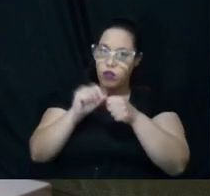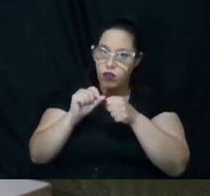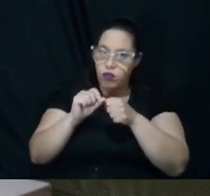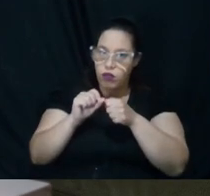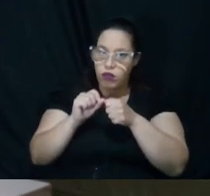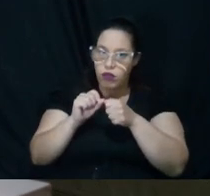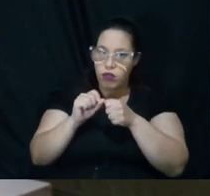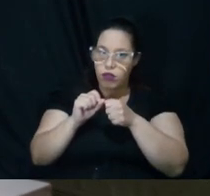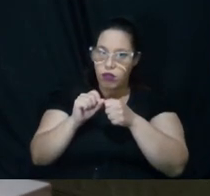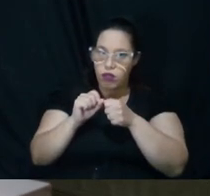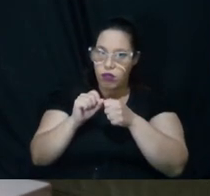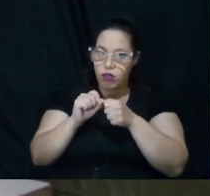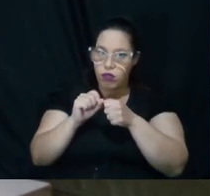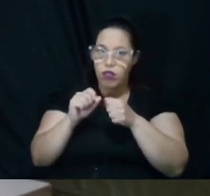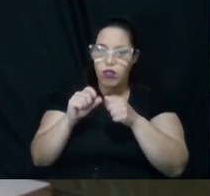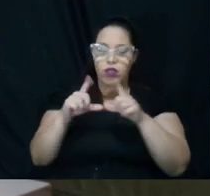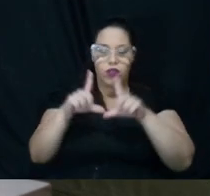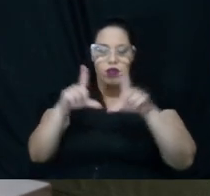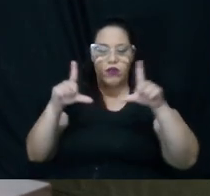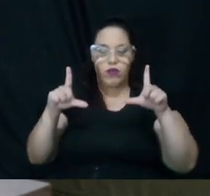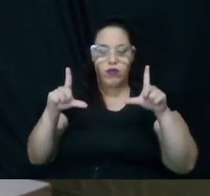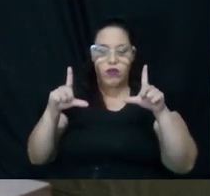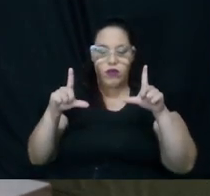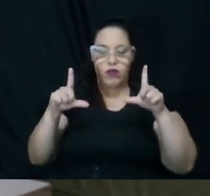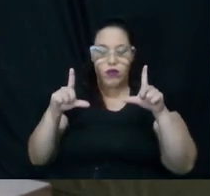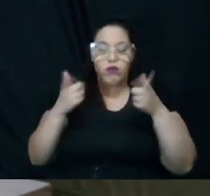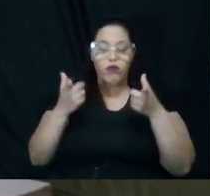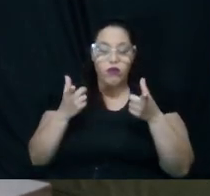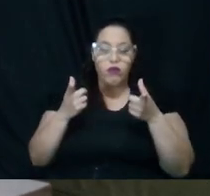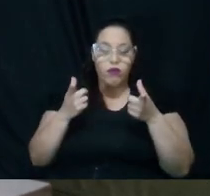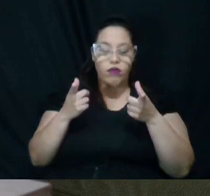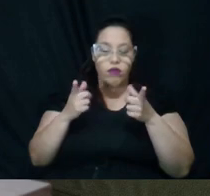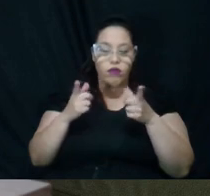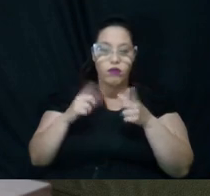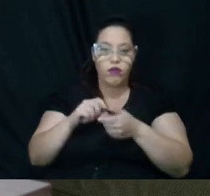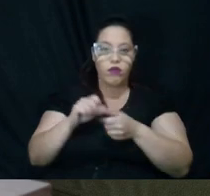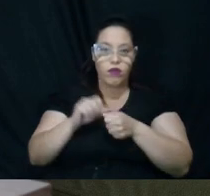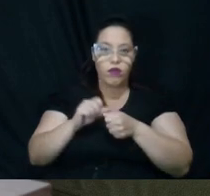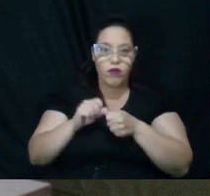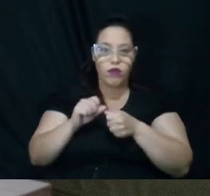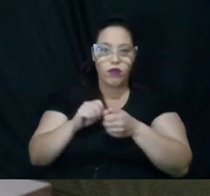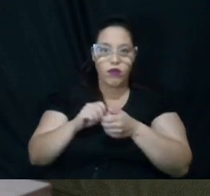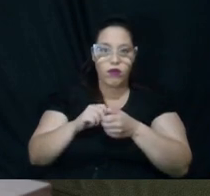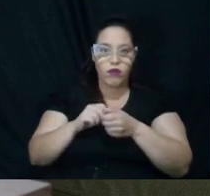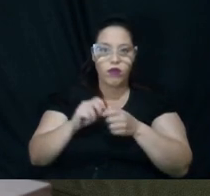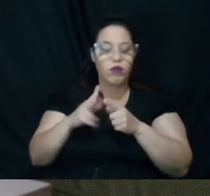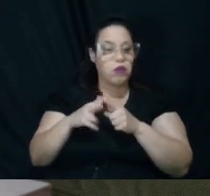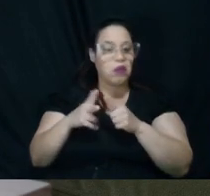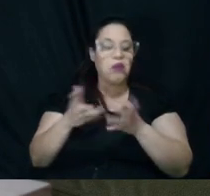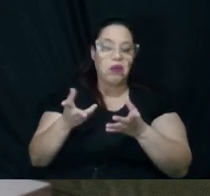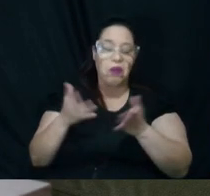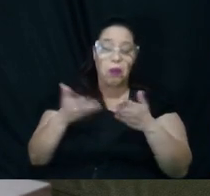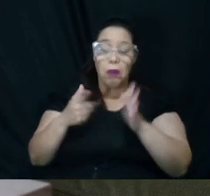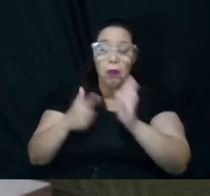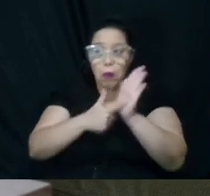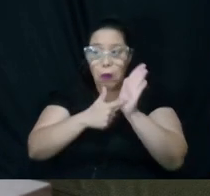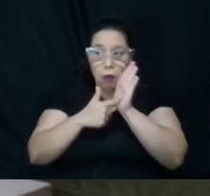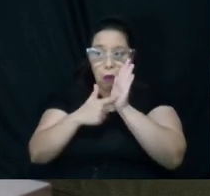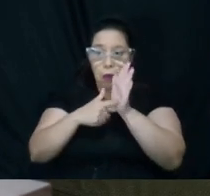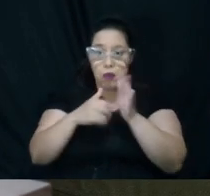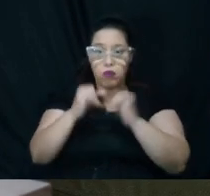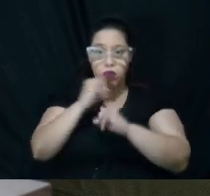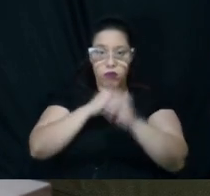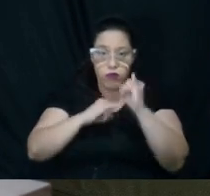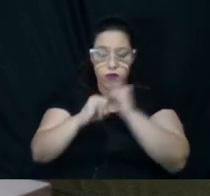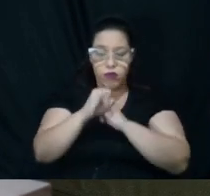planilhas eletrônicas, mas sim, nas lojas de aplicativos existem muitas ferramentas hoje disponíveis. Nós temos a inteligência artificial que está aí